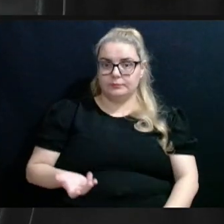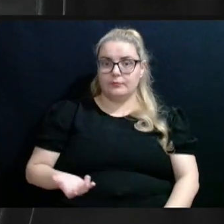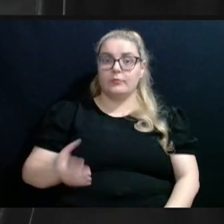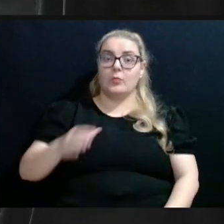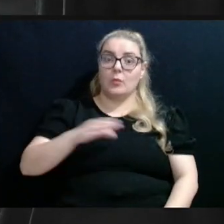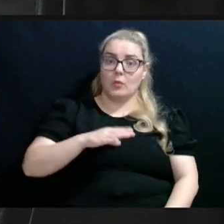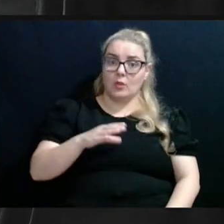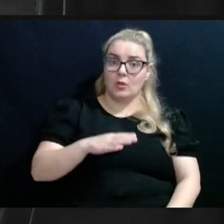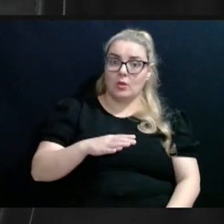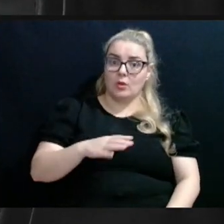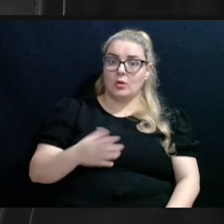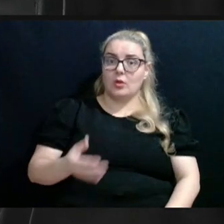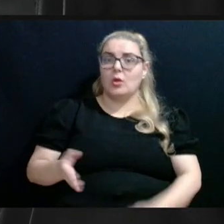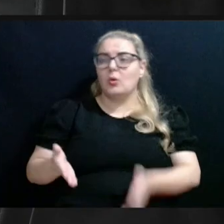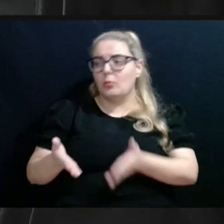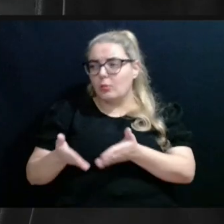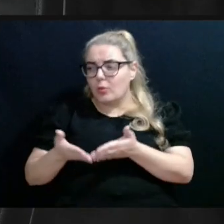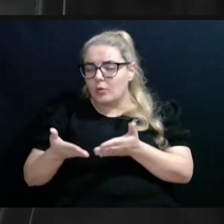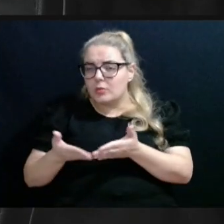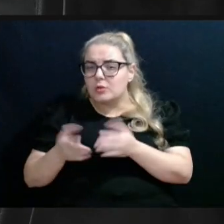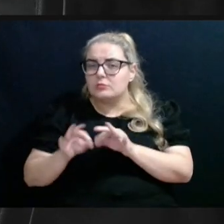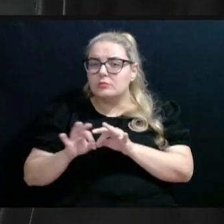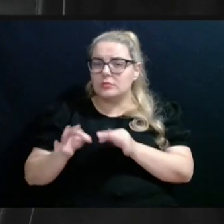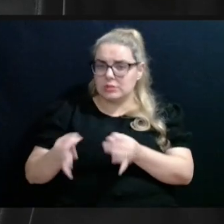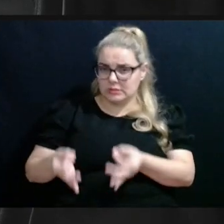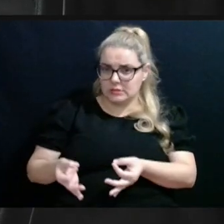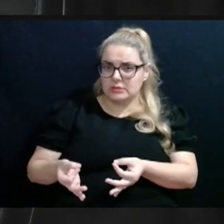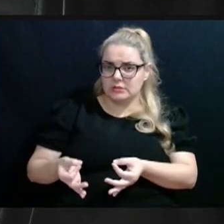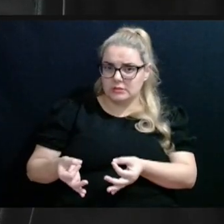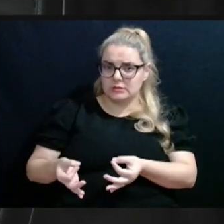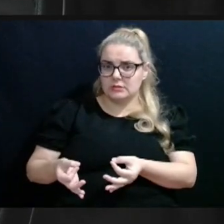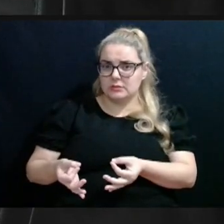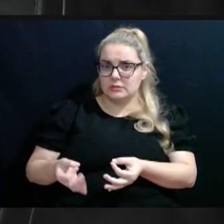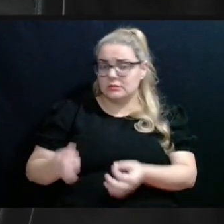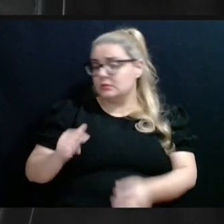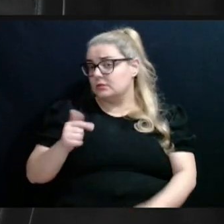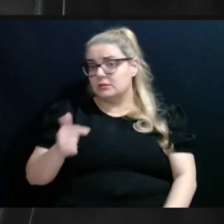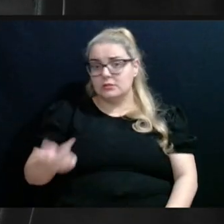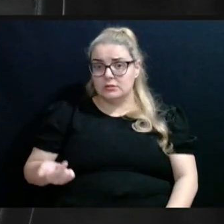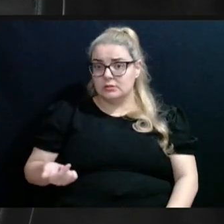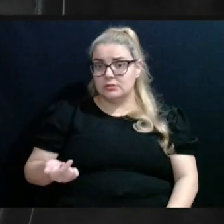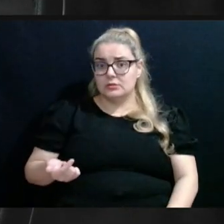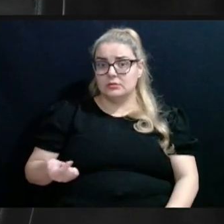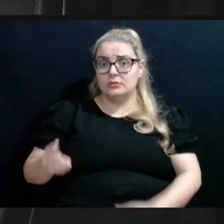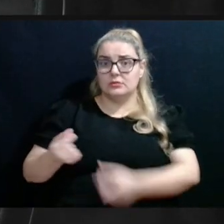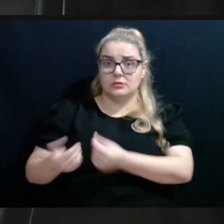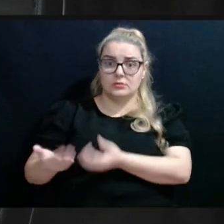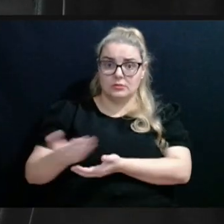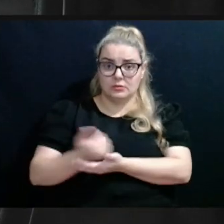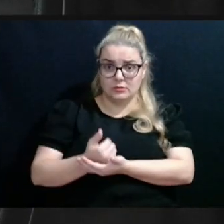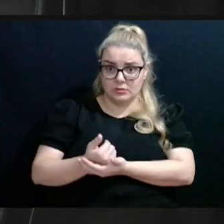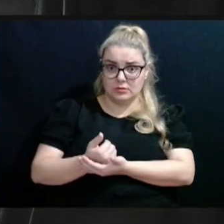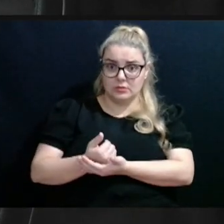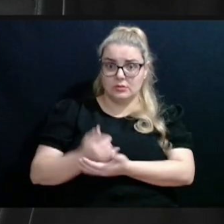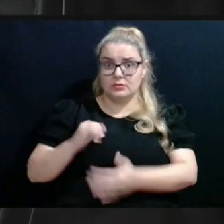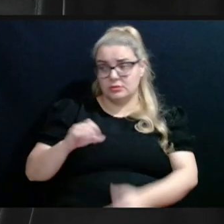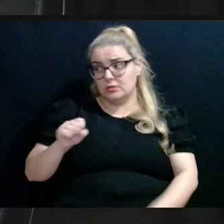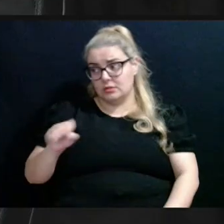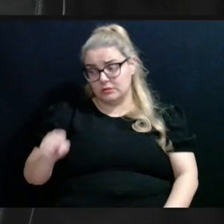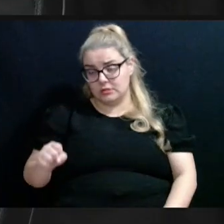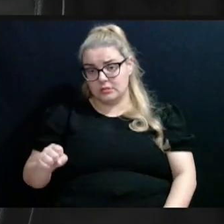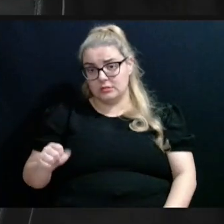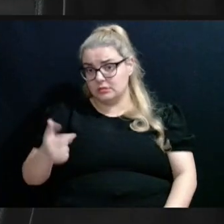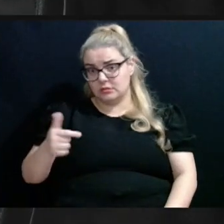mais pobrezinhos, mais simplesinhos, que nem sequer tinha arrecadação de ISS, que é Imposto